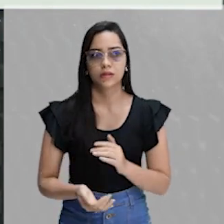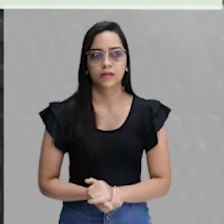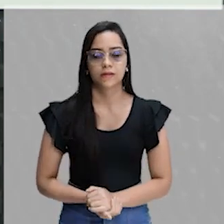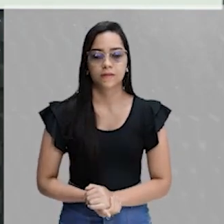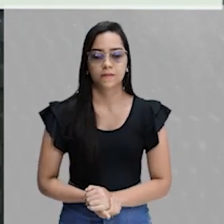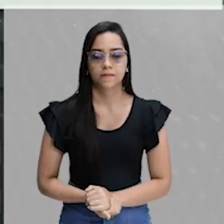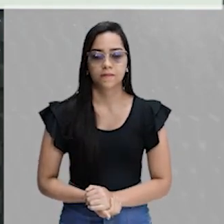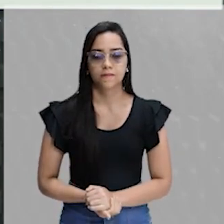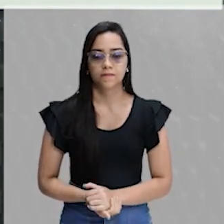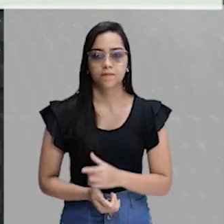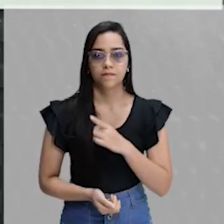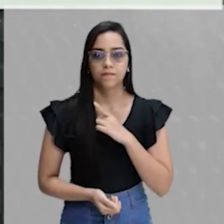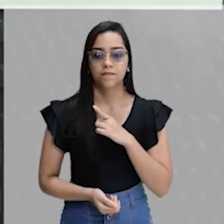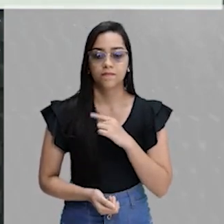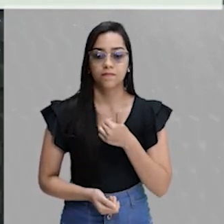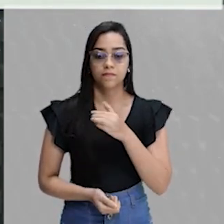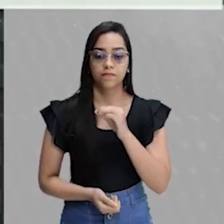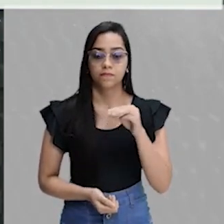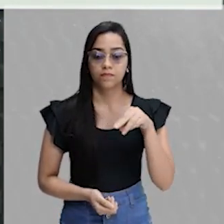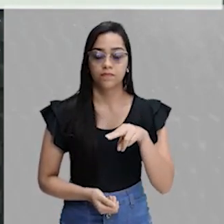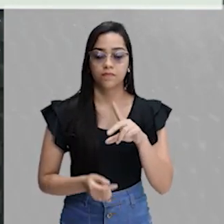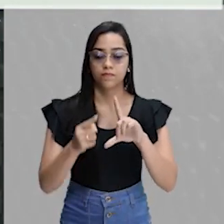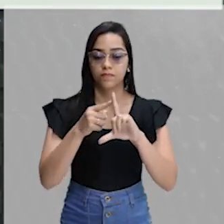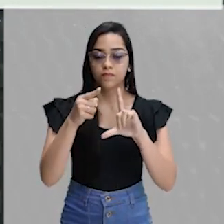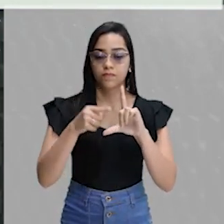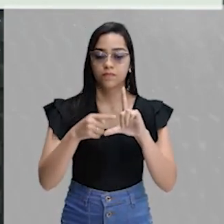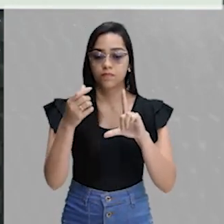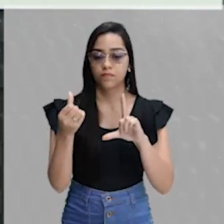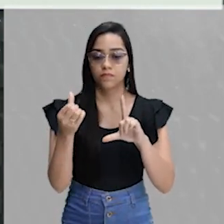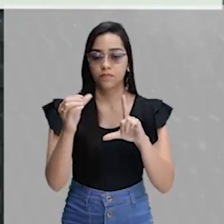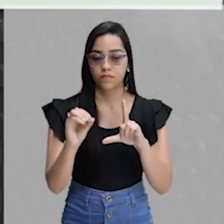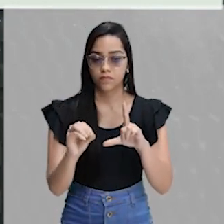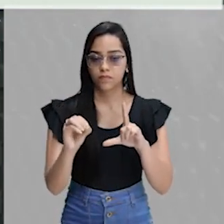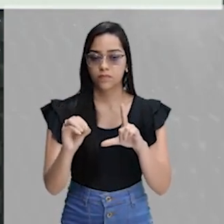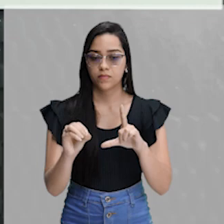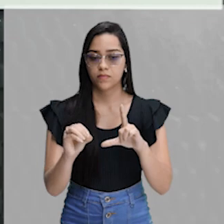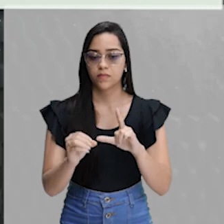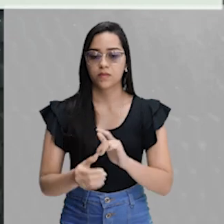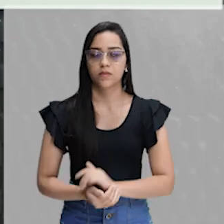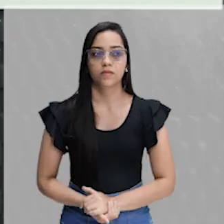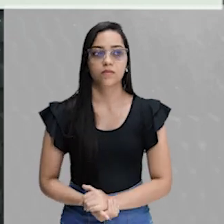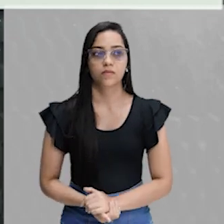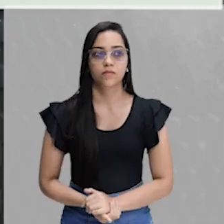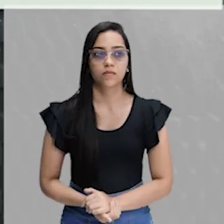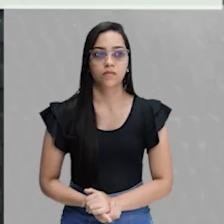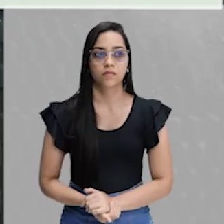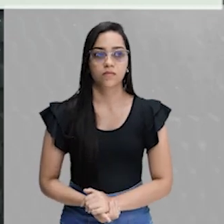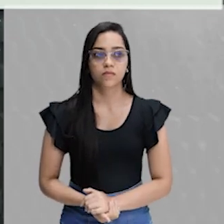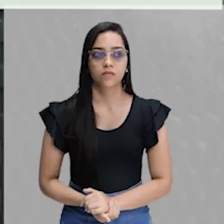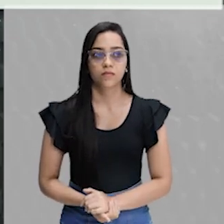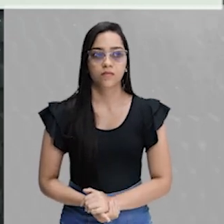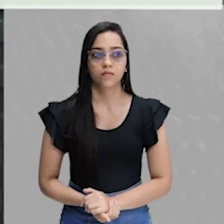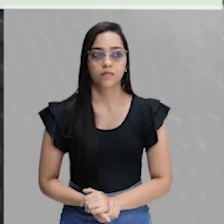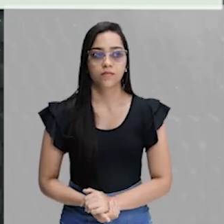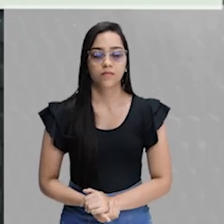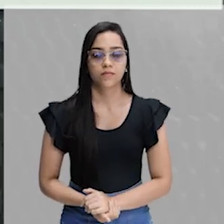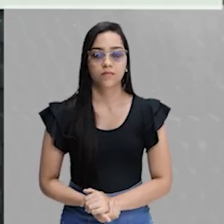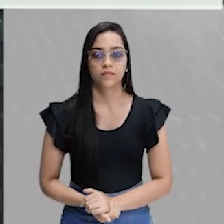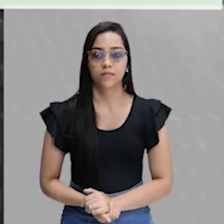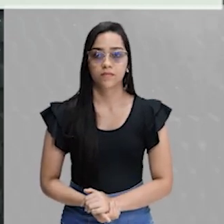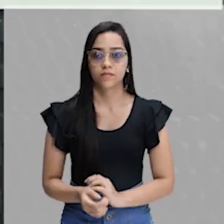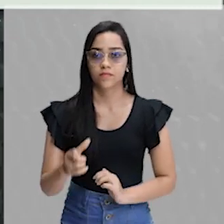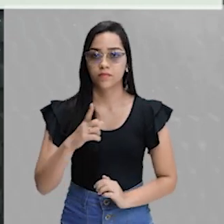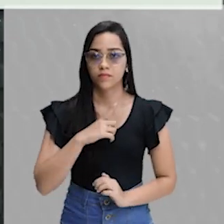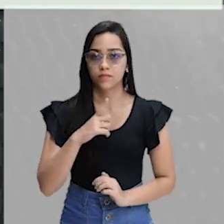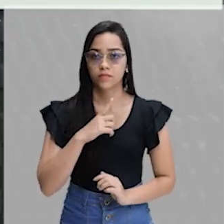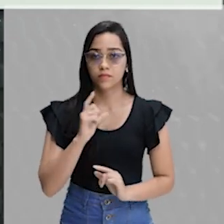Então, ele é empurrado por uma força de 100 newtons que forma um ângulo de 60 graus com a horizontal. Então, ele forma